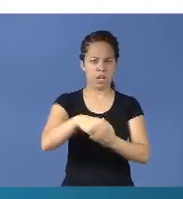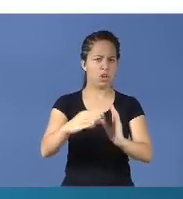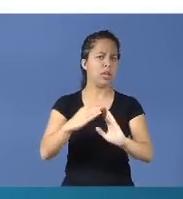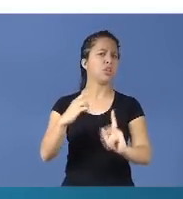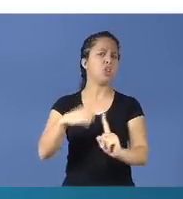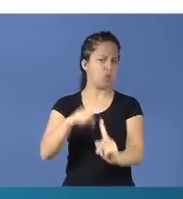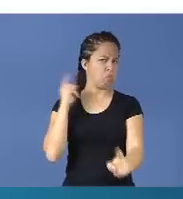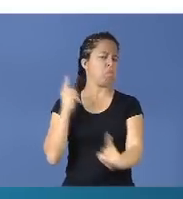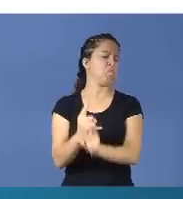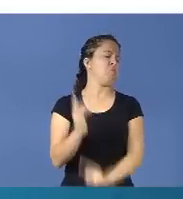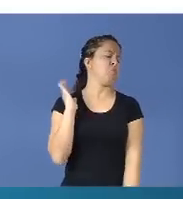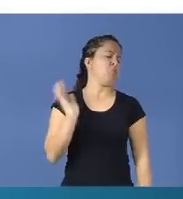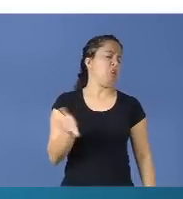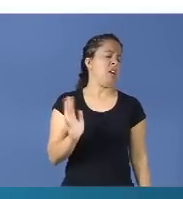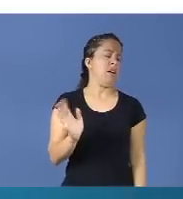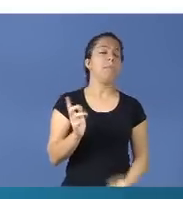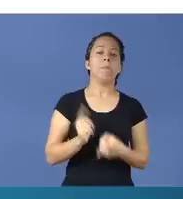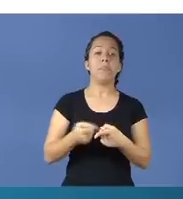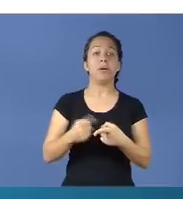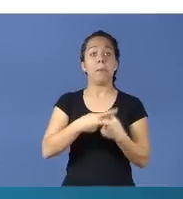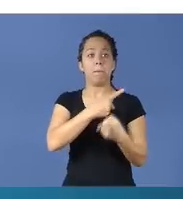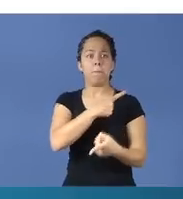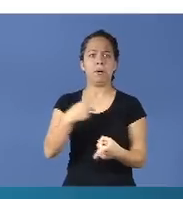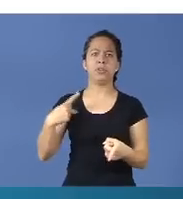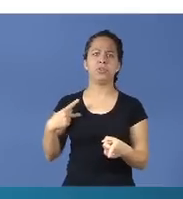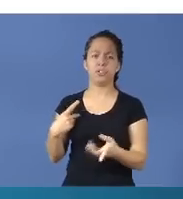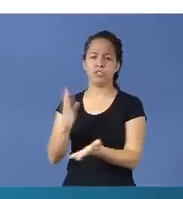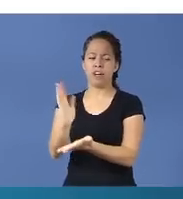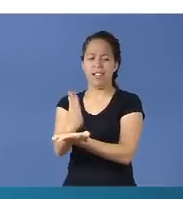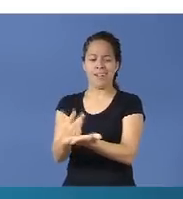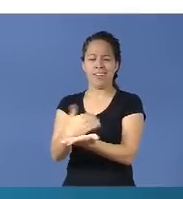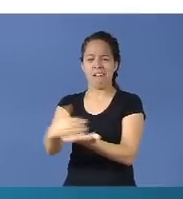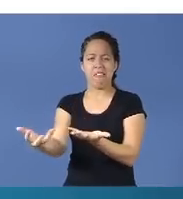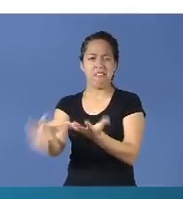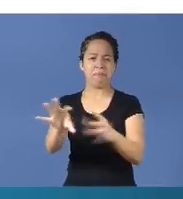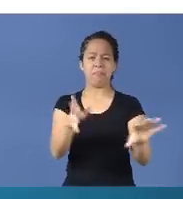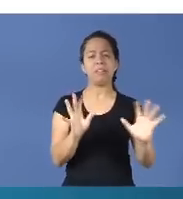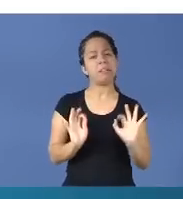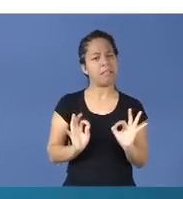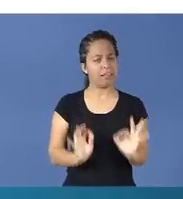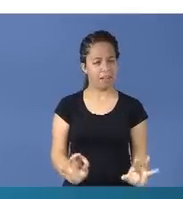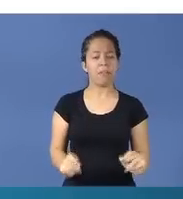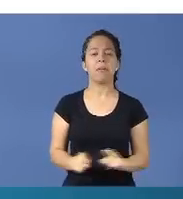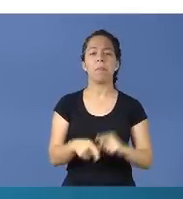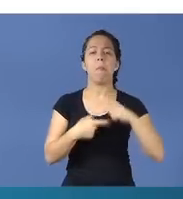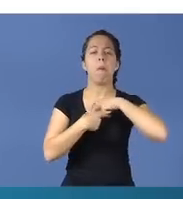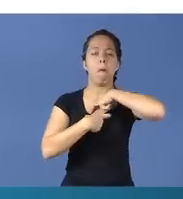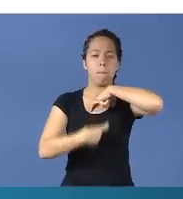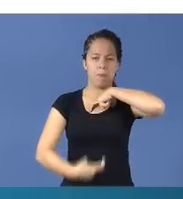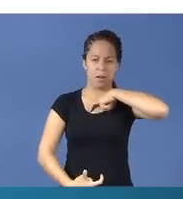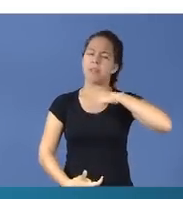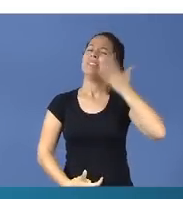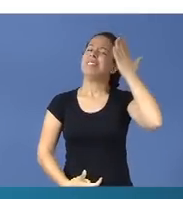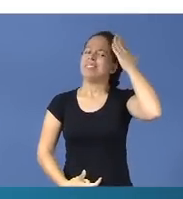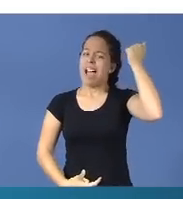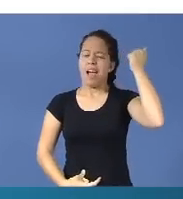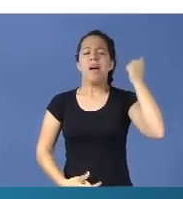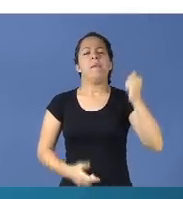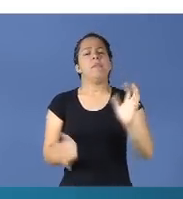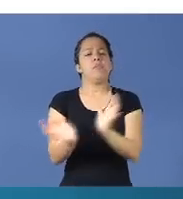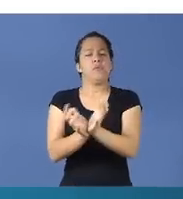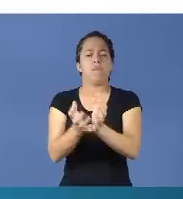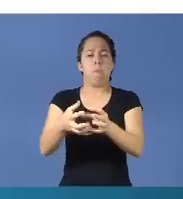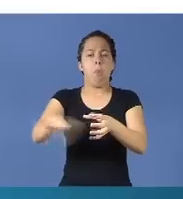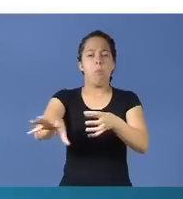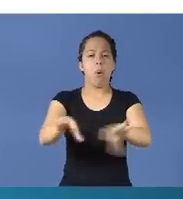achado. Porque o pastor já dividiu certinho, porque ele sabe fazer isso muito bem. Os obreiros também. Ele sabe dividir grupos.